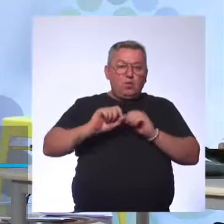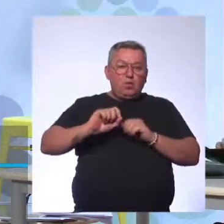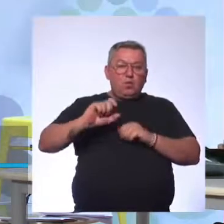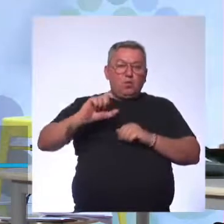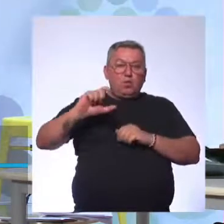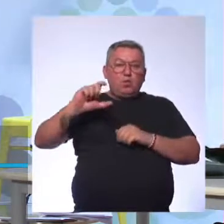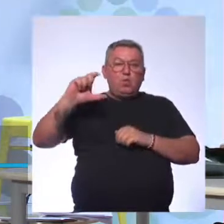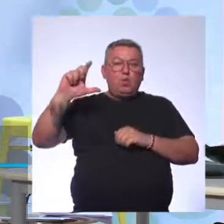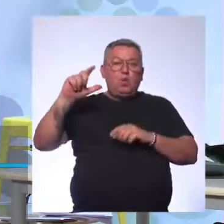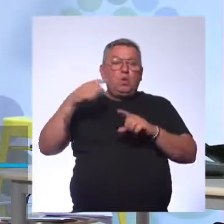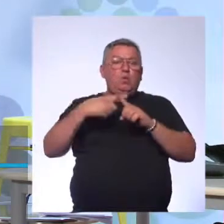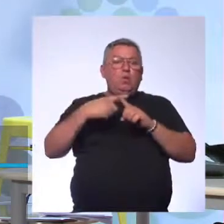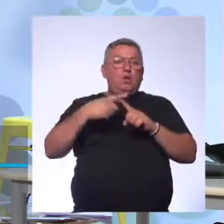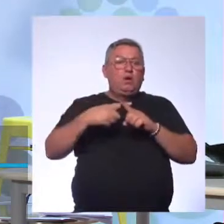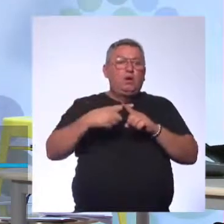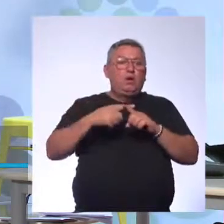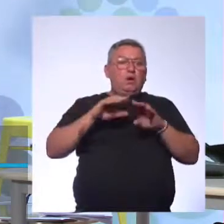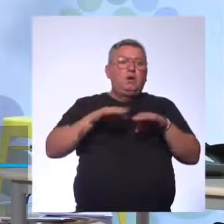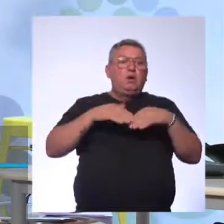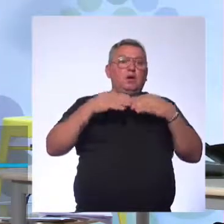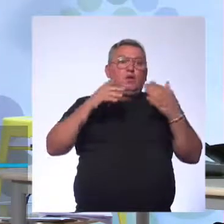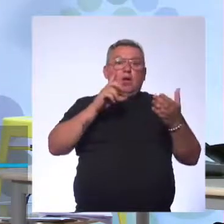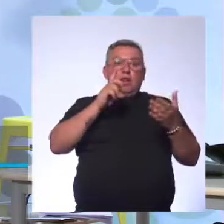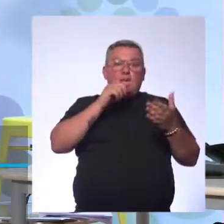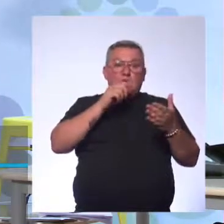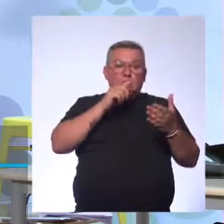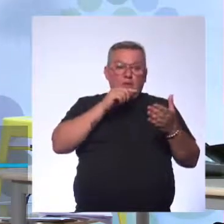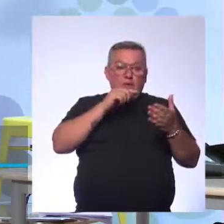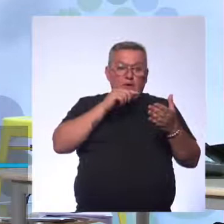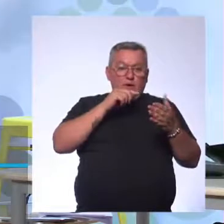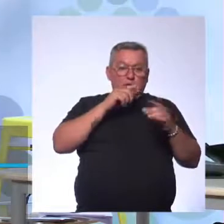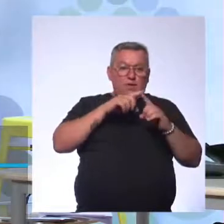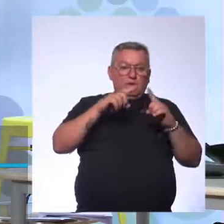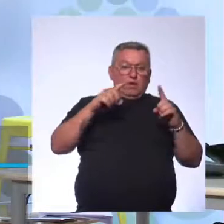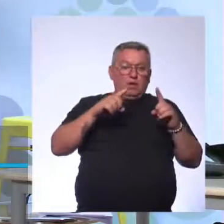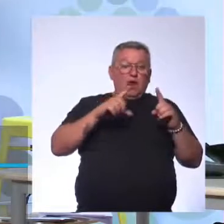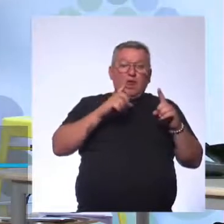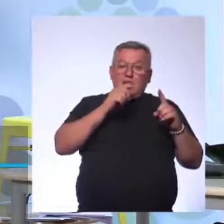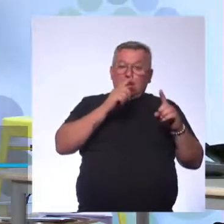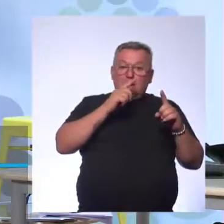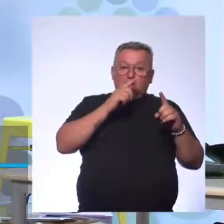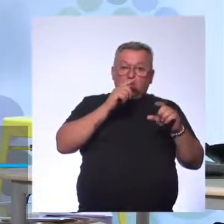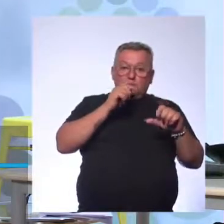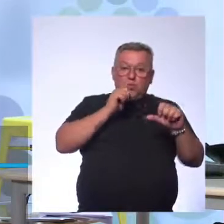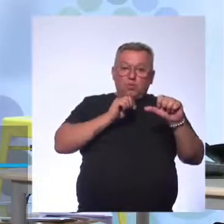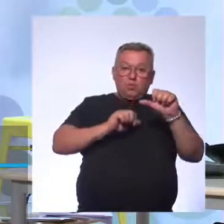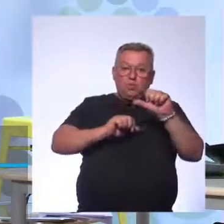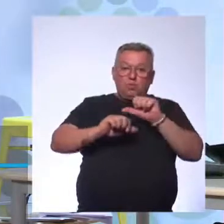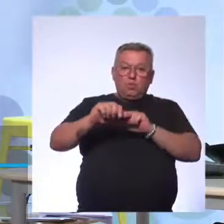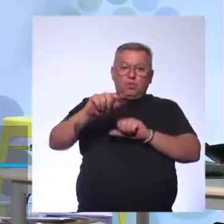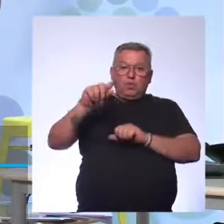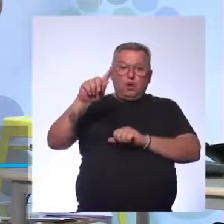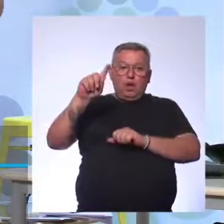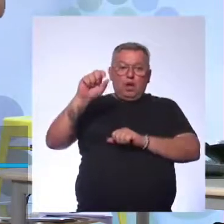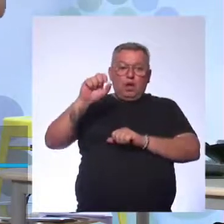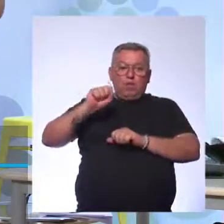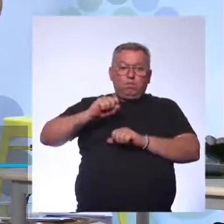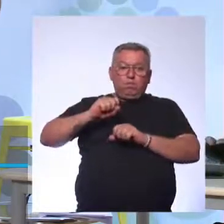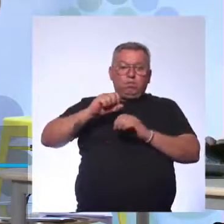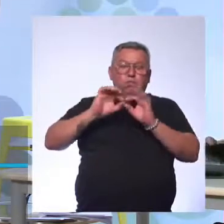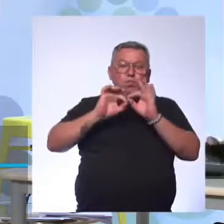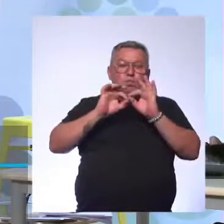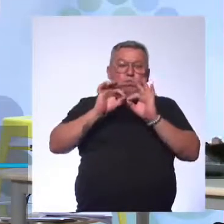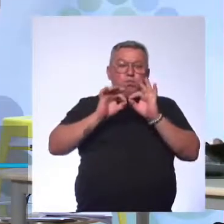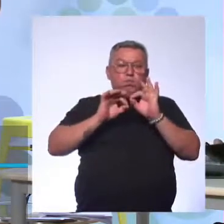aumentar porque porque quando a água passa do estado líquido para o estado gasoso essas